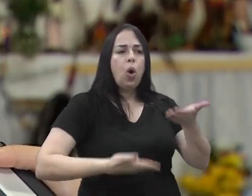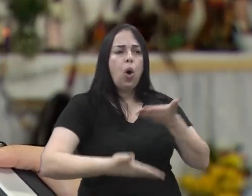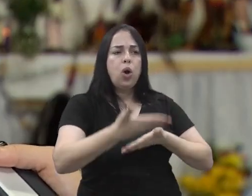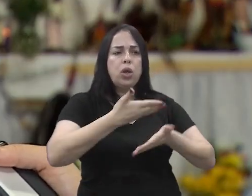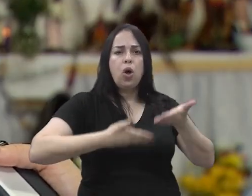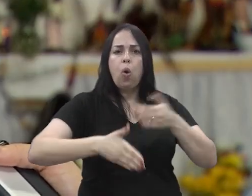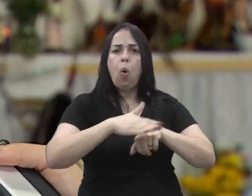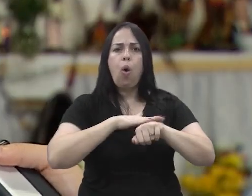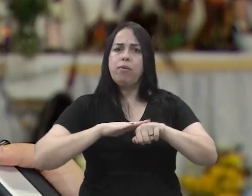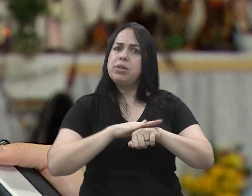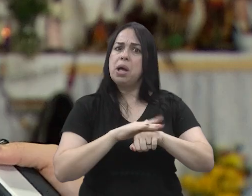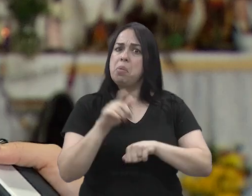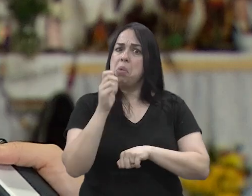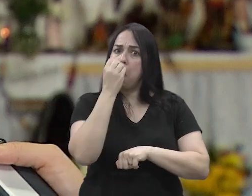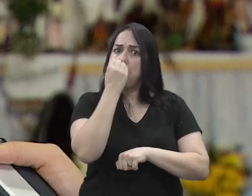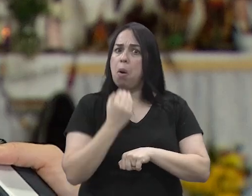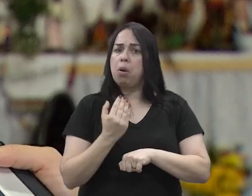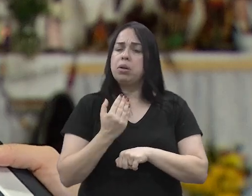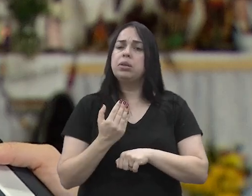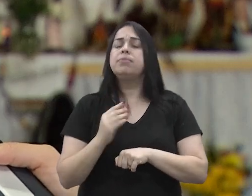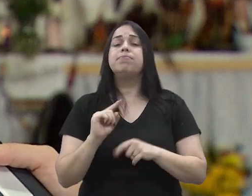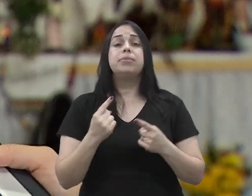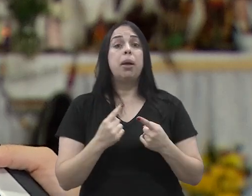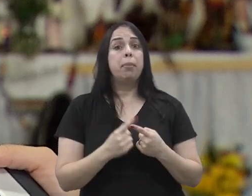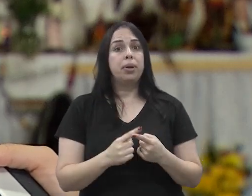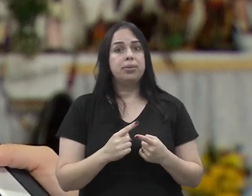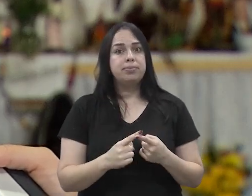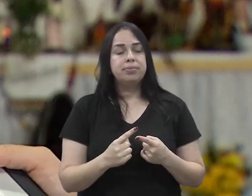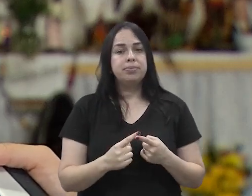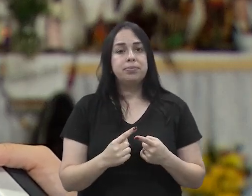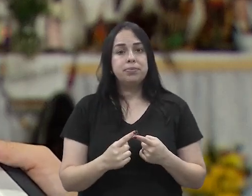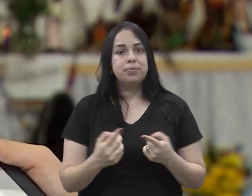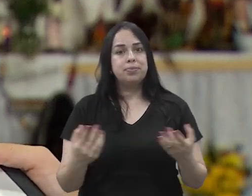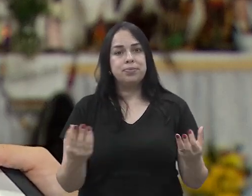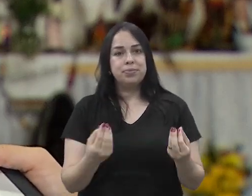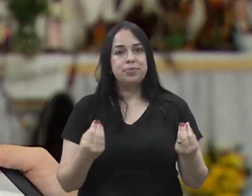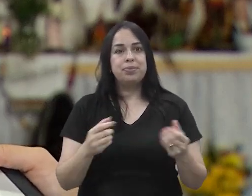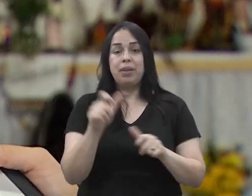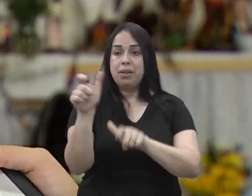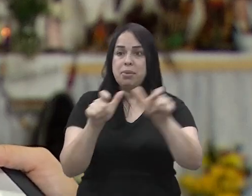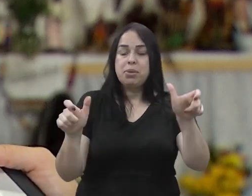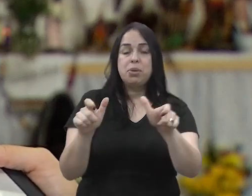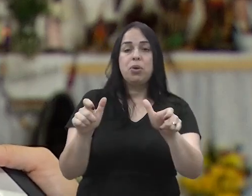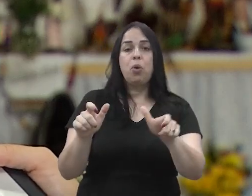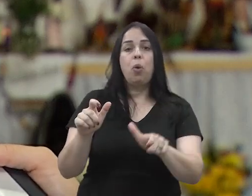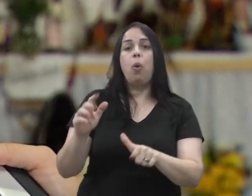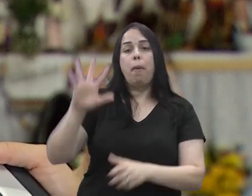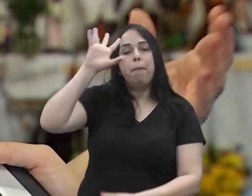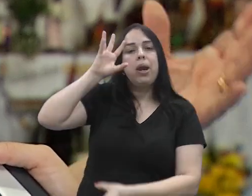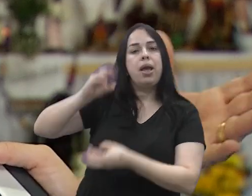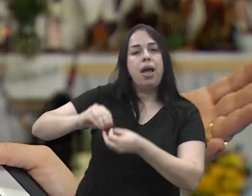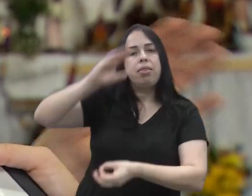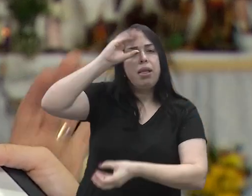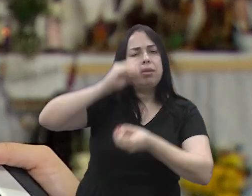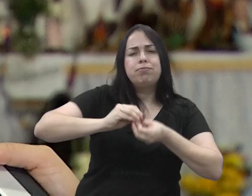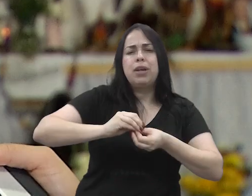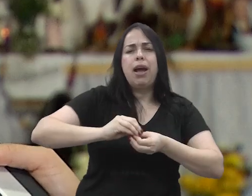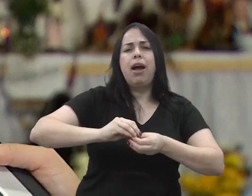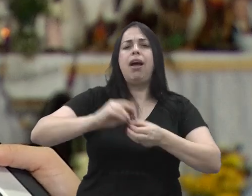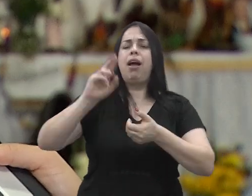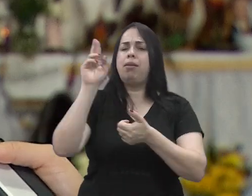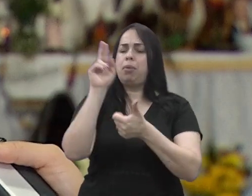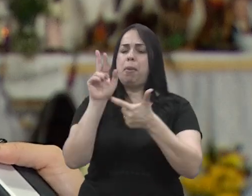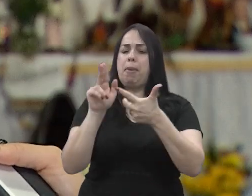conversa entre religiões ela é interessante, porque faz com que as pessoas entendam que existem várias, cada um